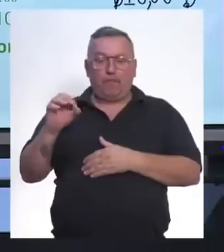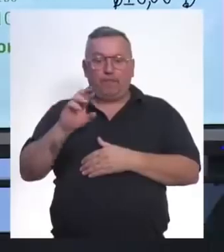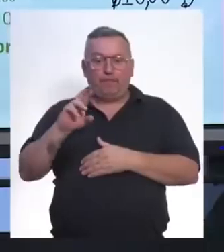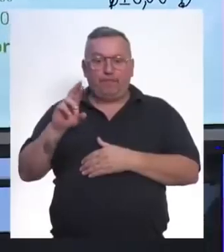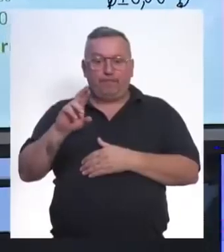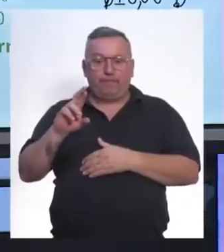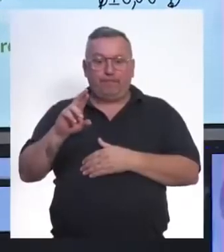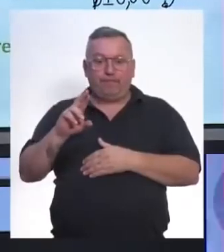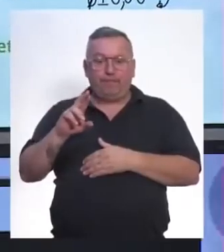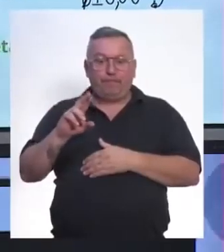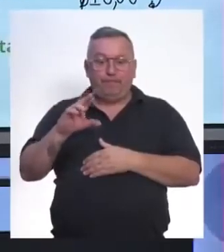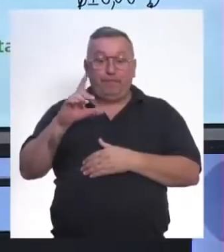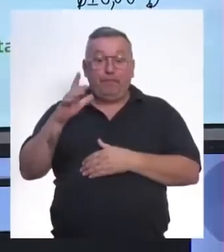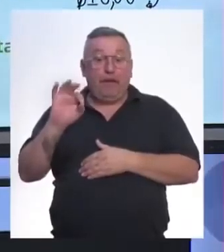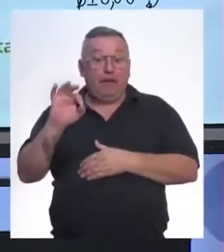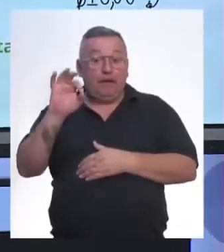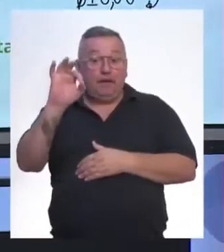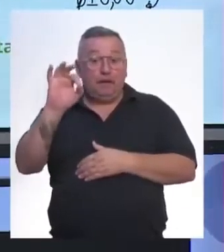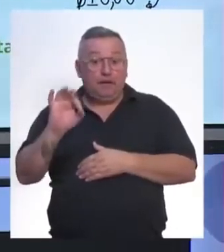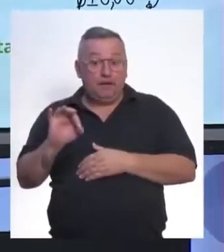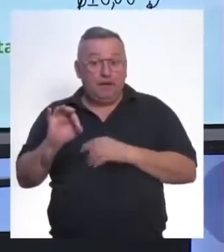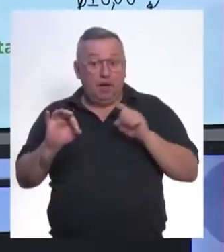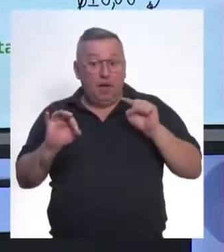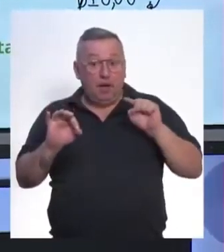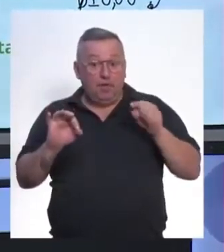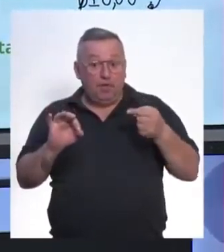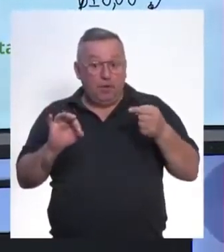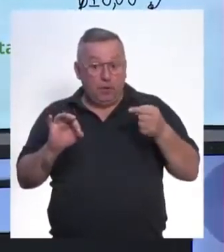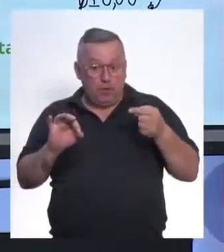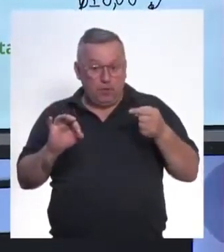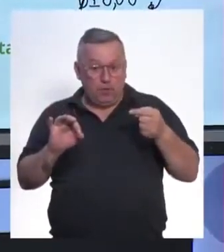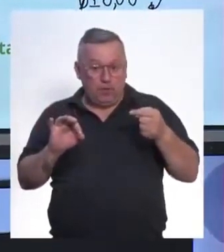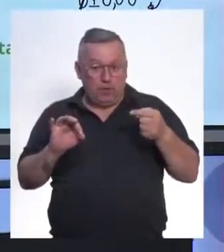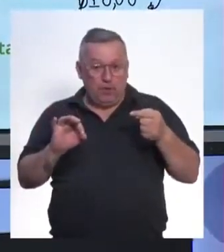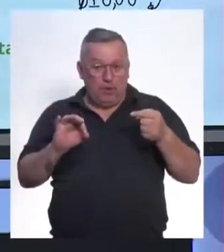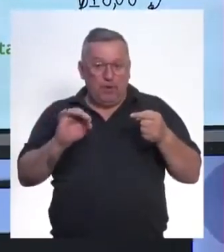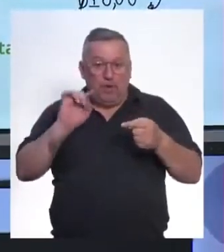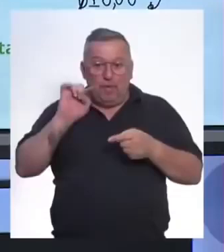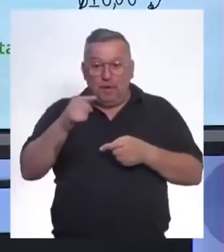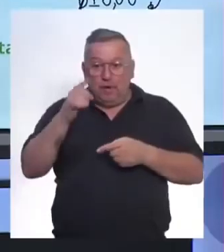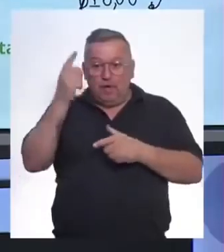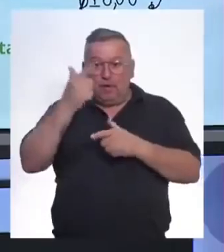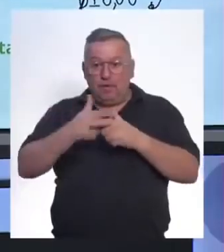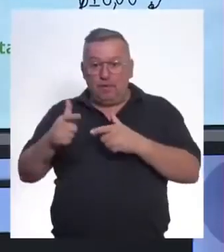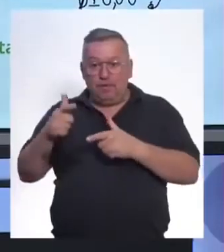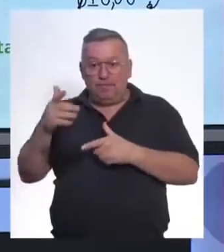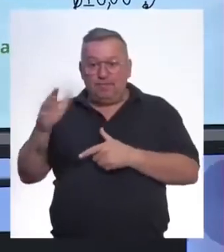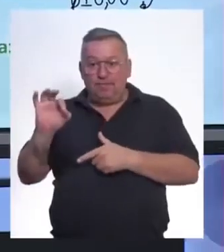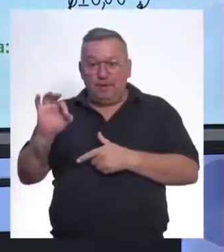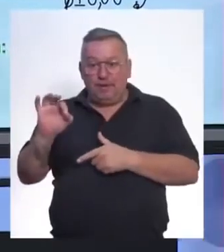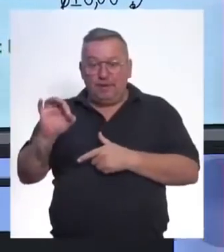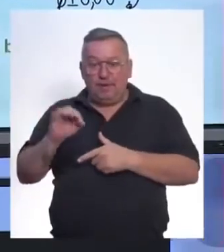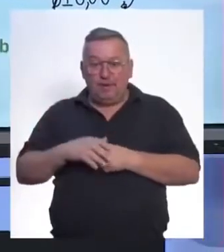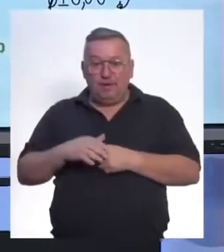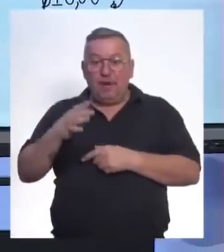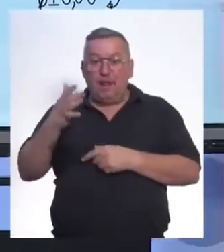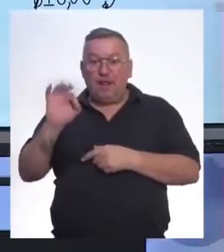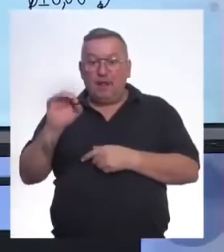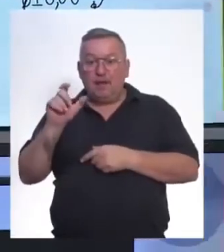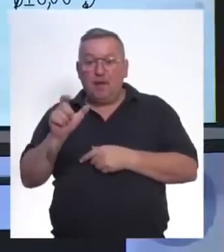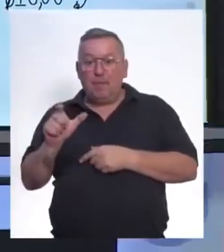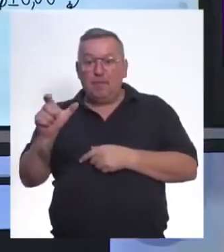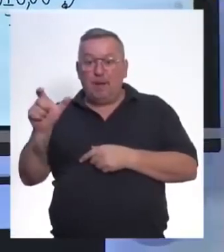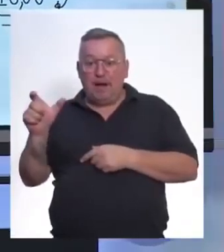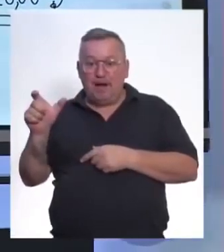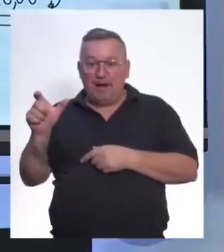está falando de 10% de 1.000. 10%. Você vai pegar 1.000 e dividir por 10, ou seja, é a décima parte.